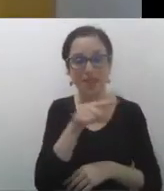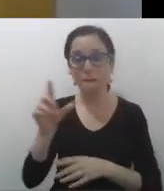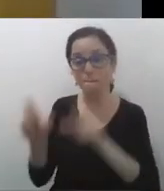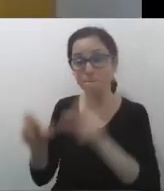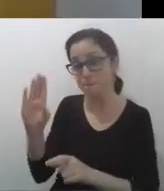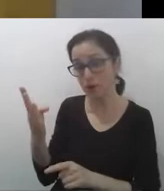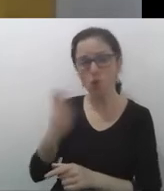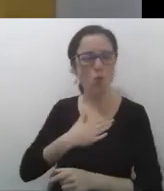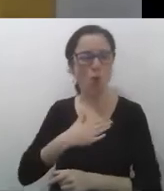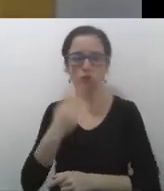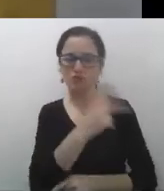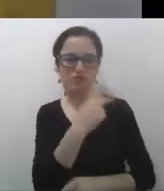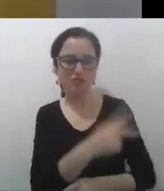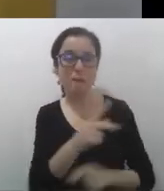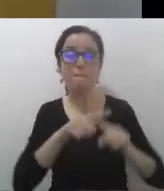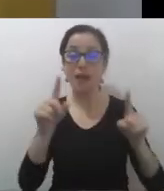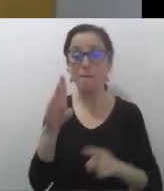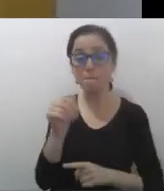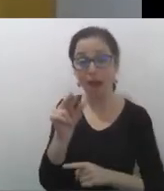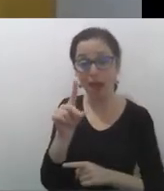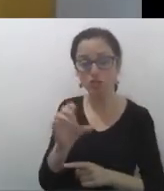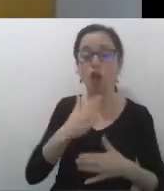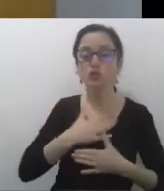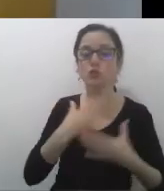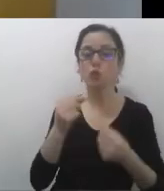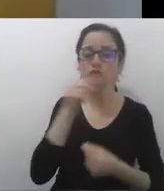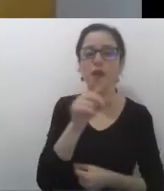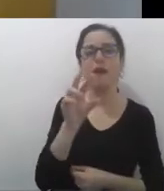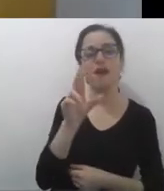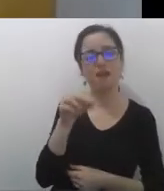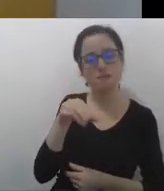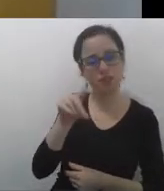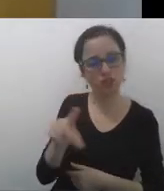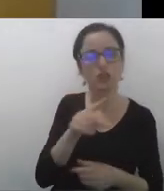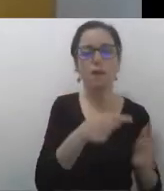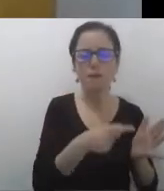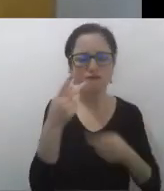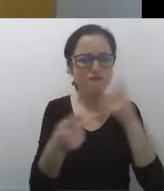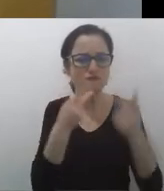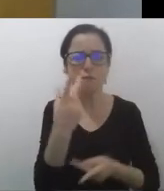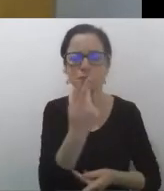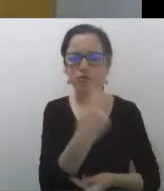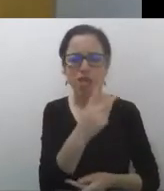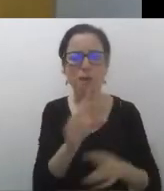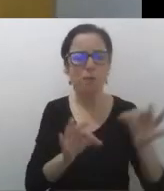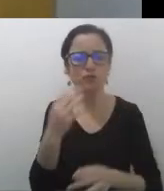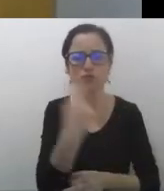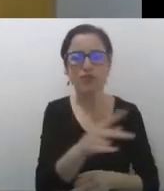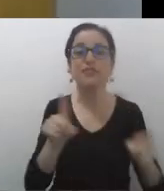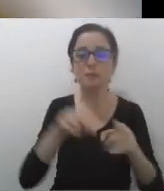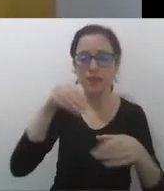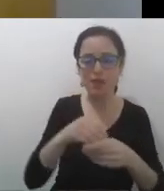persona não grata para todos os bauhausianos. E o Bard gosta muito dele, fala dele, mostra projetos